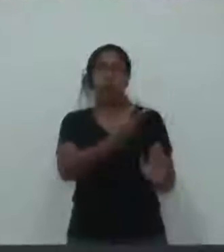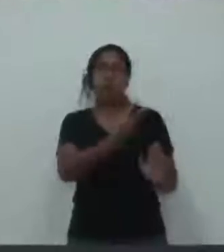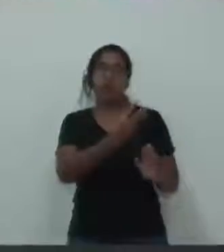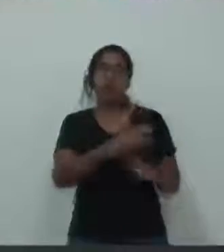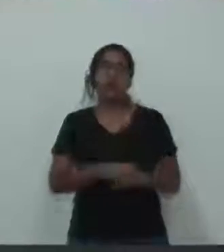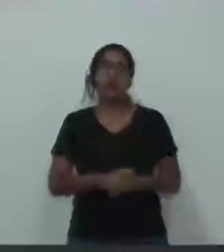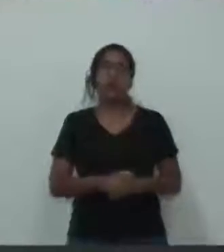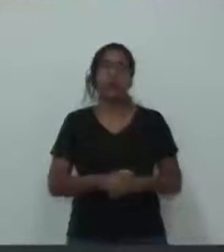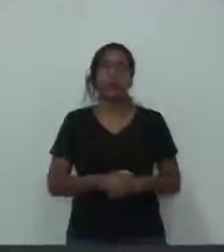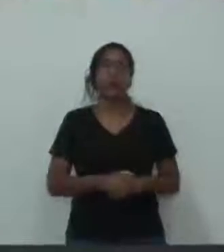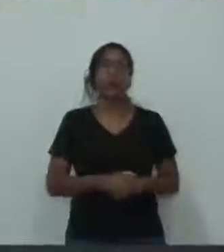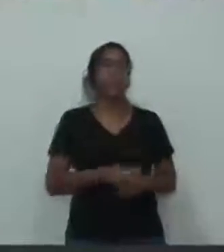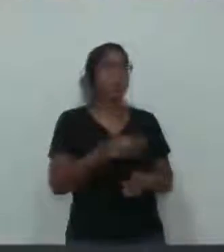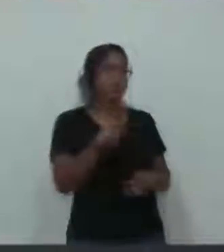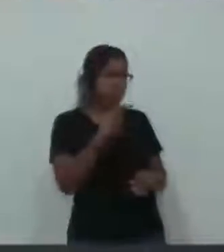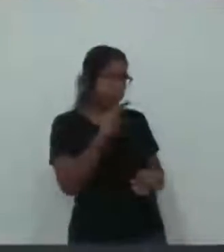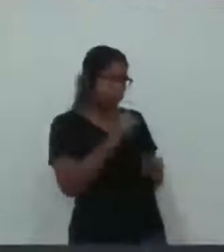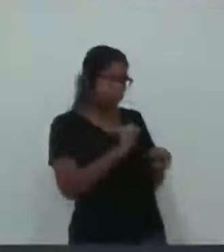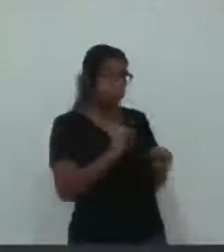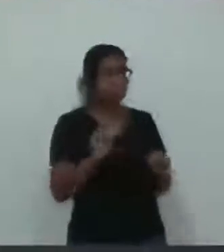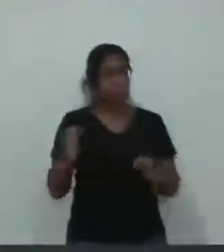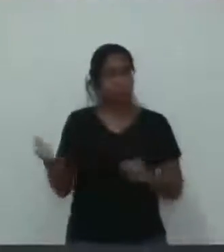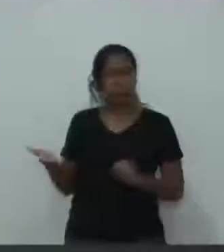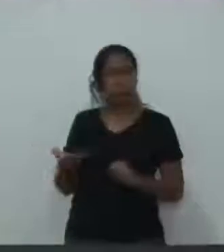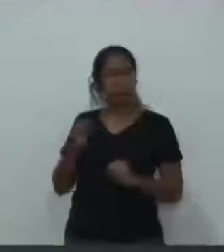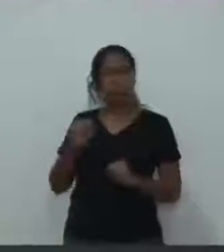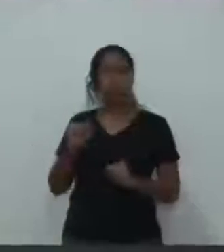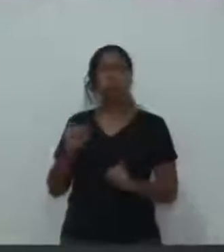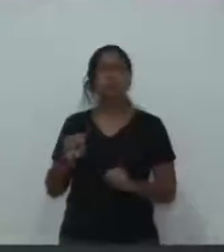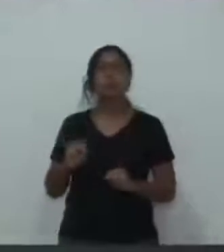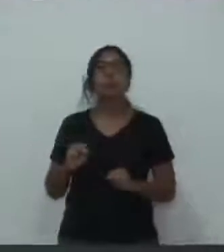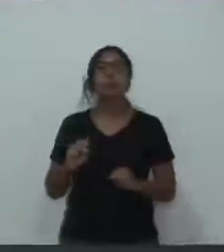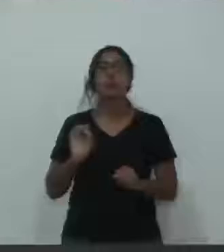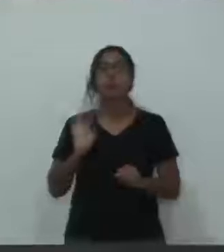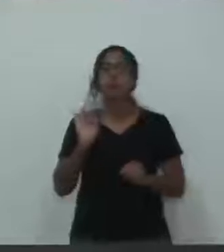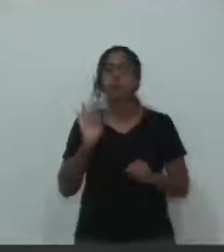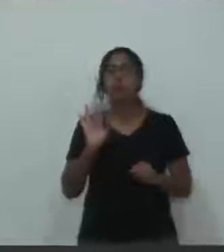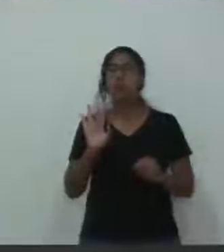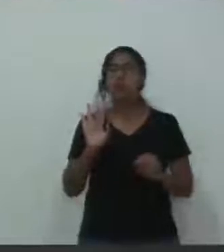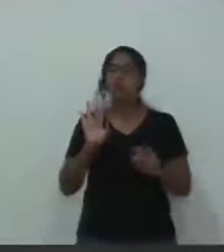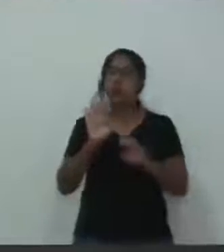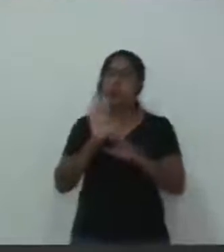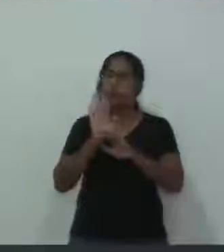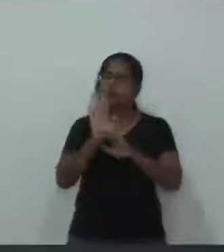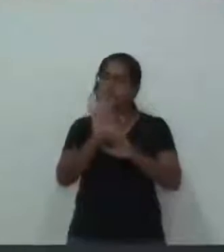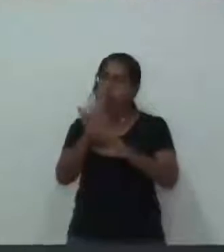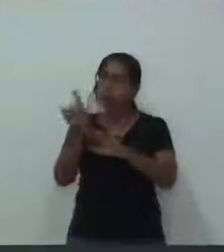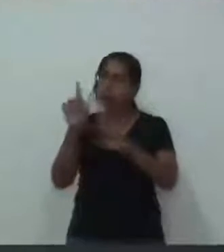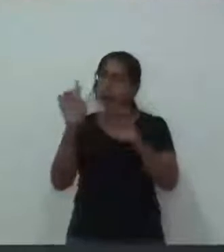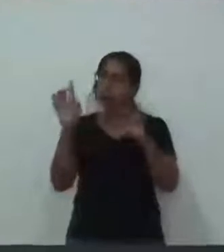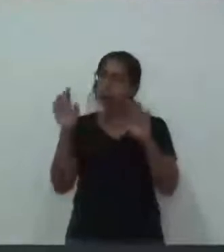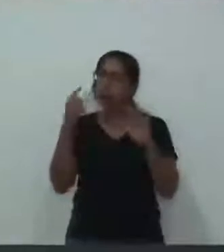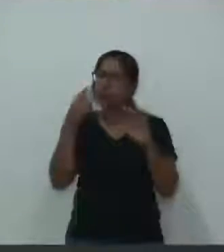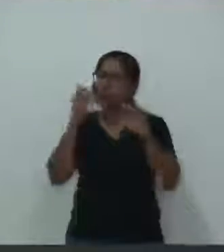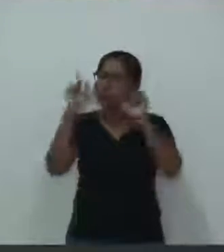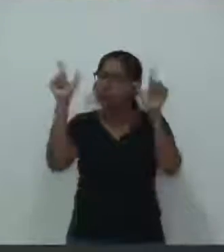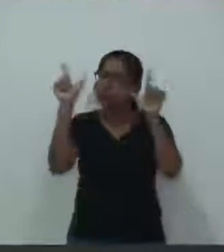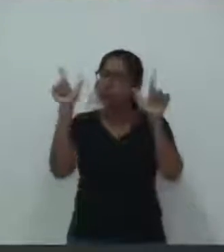Peço a palavra. Continua o encaminhamento de liderança. Tem a palavra, vereador. Só para chamar a atenção é o seguinte, essa